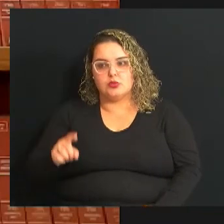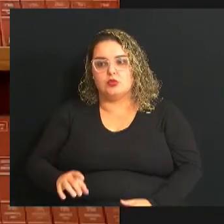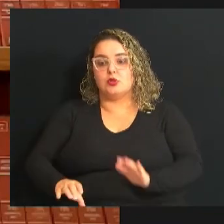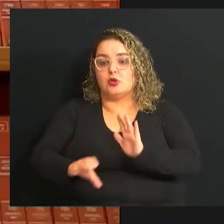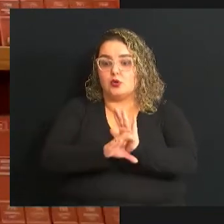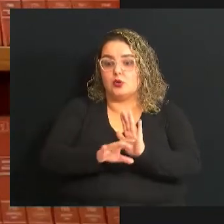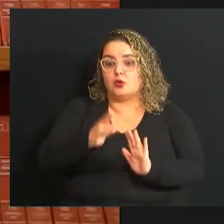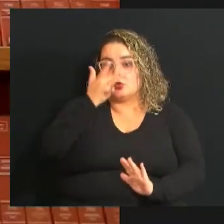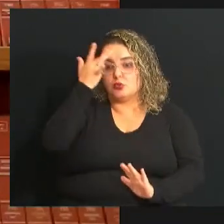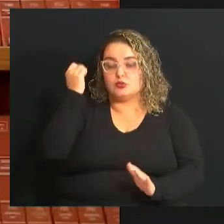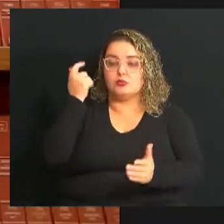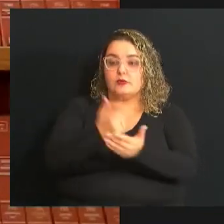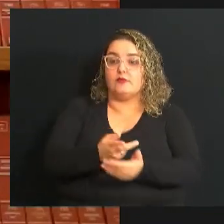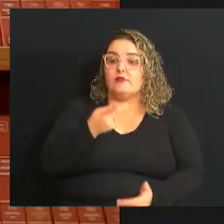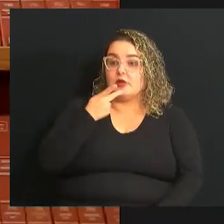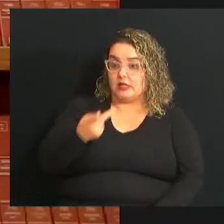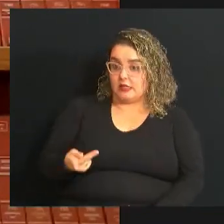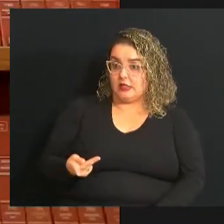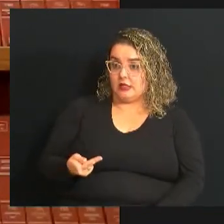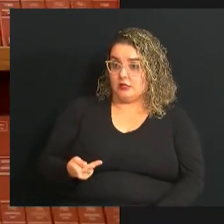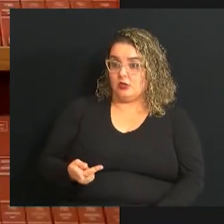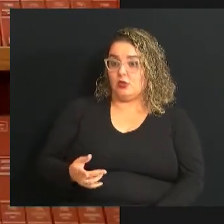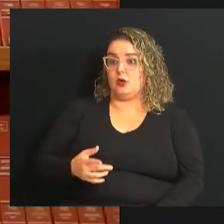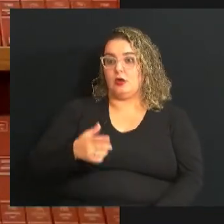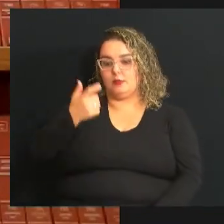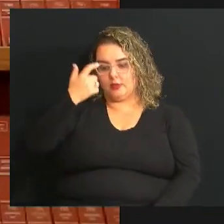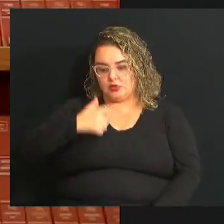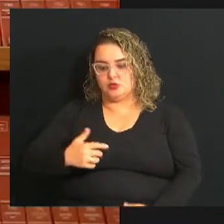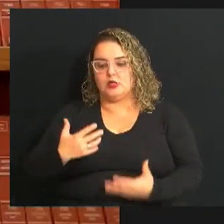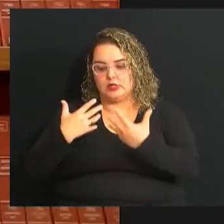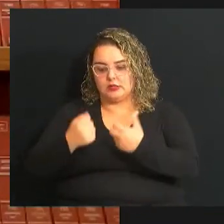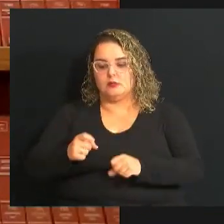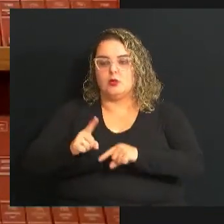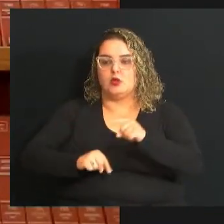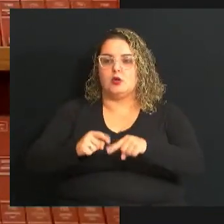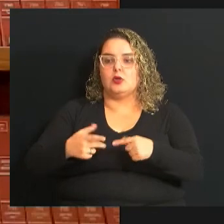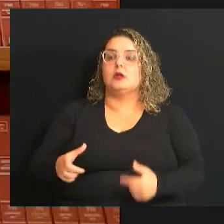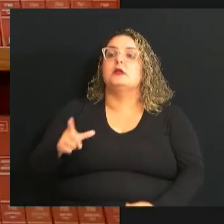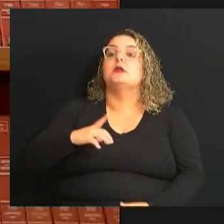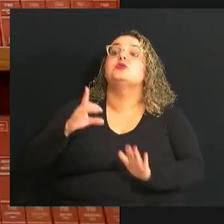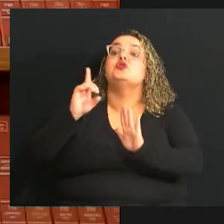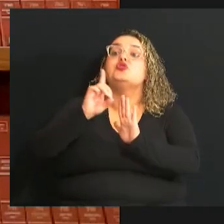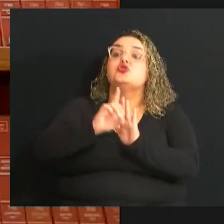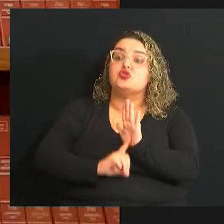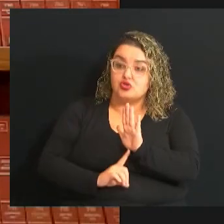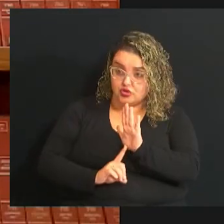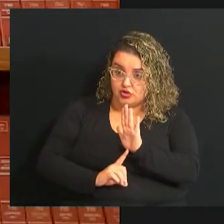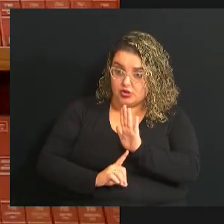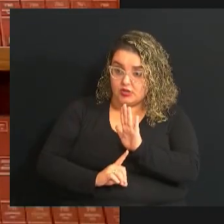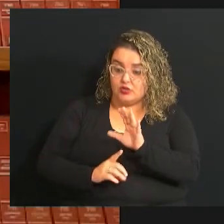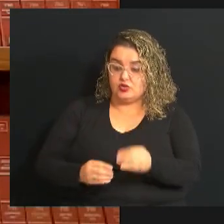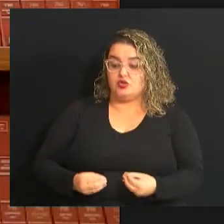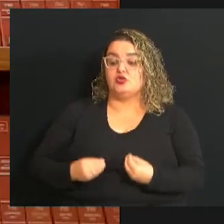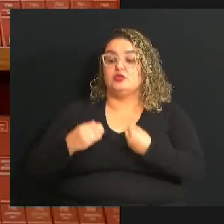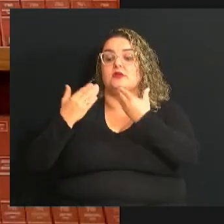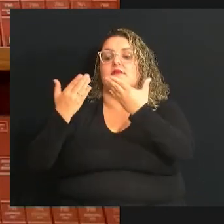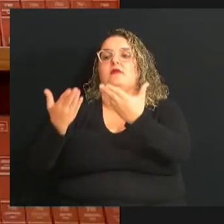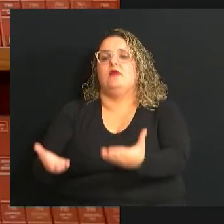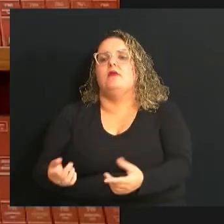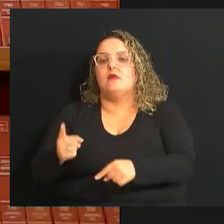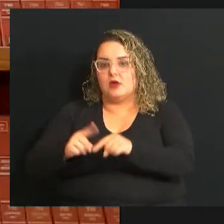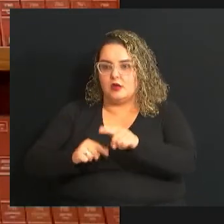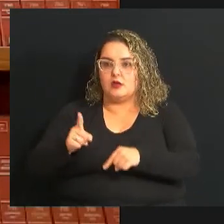converso já está na expectativa, né? Porque promoção chega toda hora no nosso celular, no nosso e-mail, a gente vai passando aí pelas ruas da cidade, já tem aquela